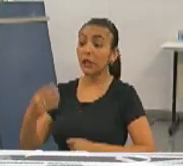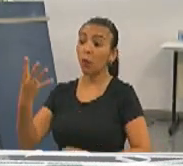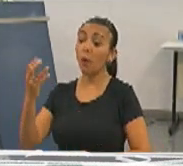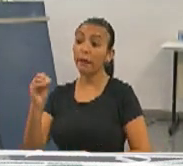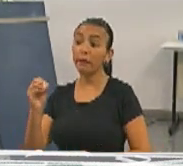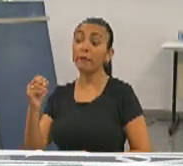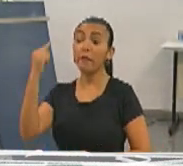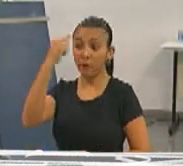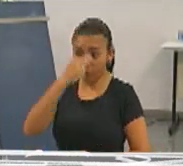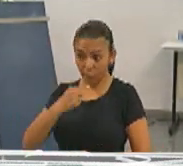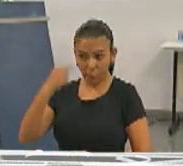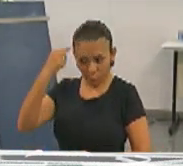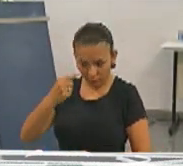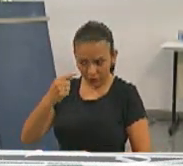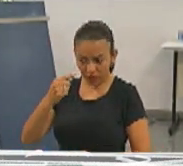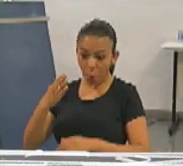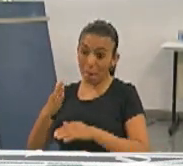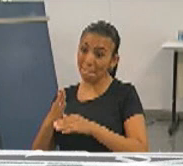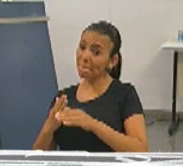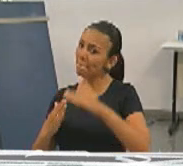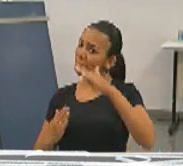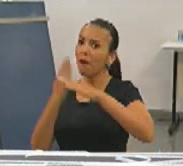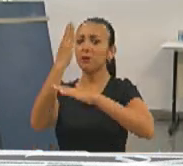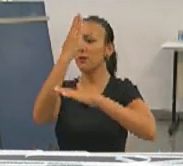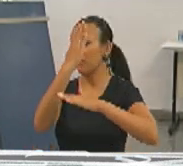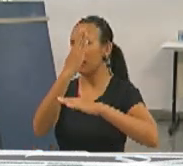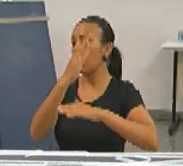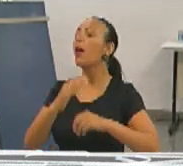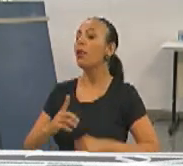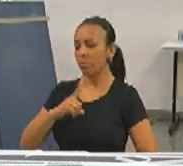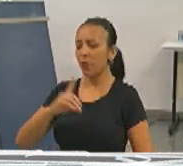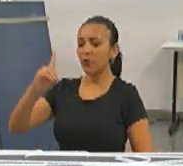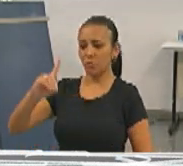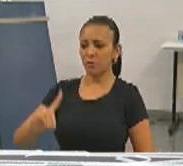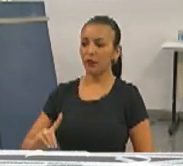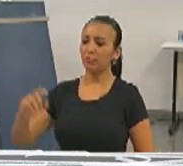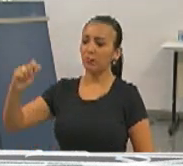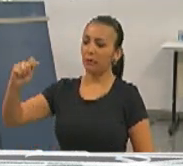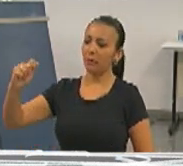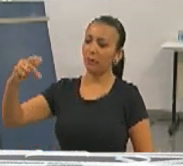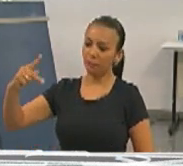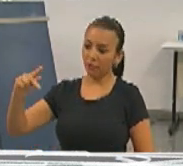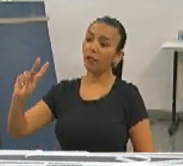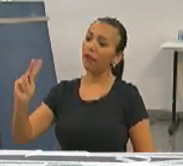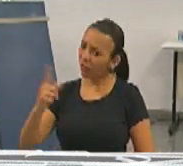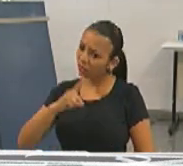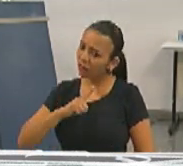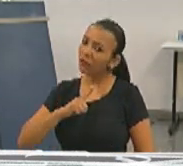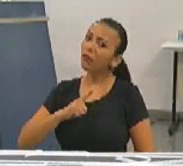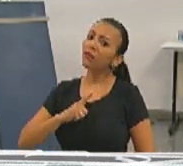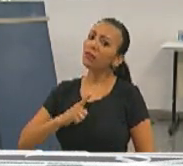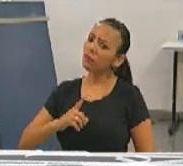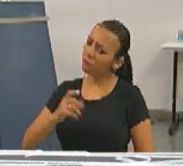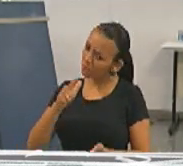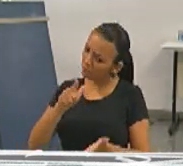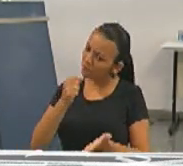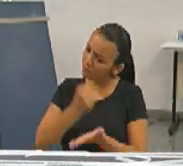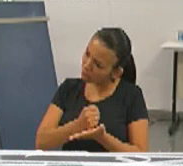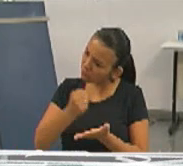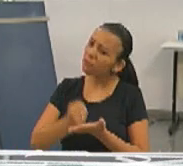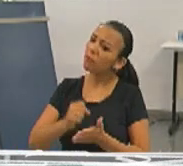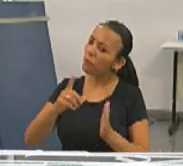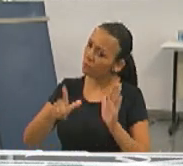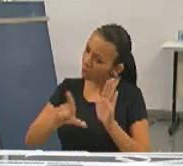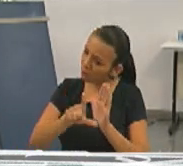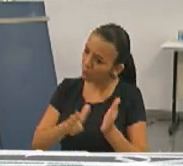horas e ultrapassarem isso, aí eles têm o direito da APH. Então, existe um parecer que, inclusive, já foi encaminhado